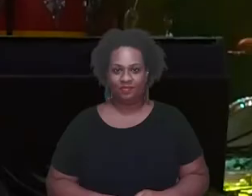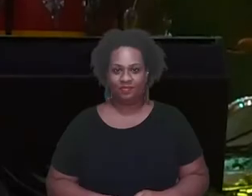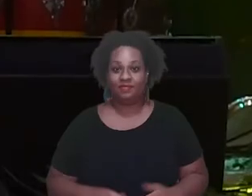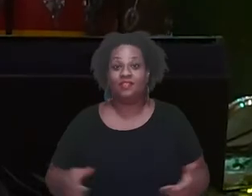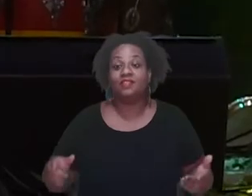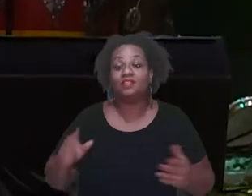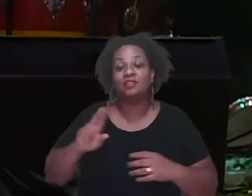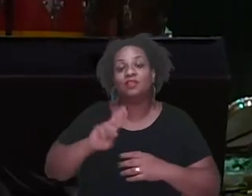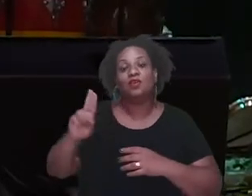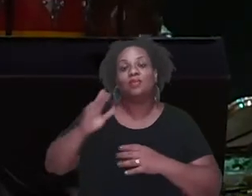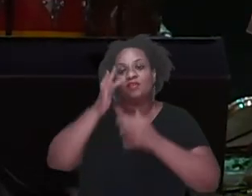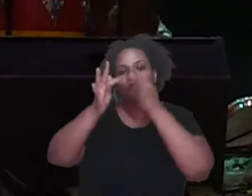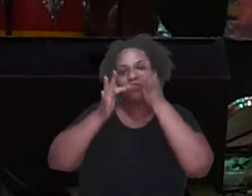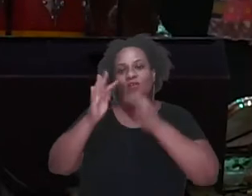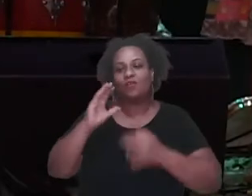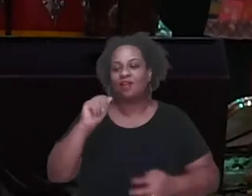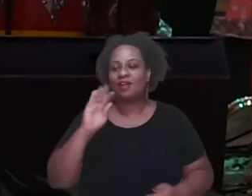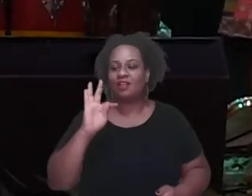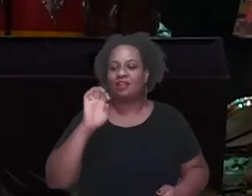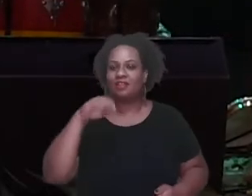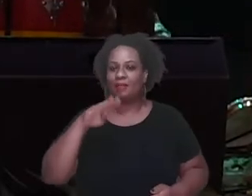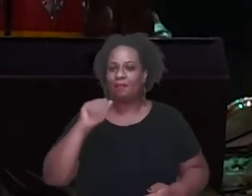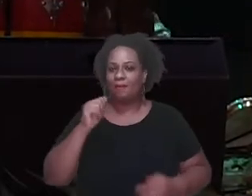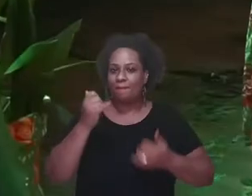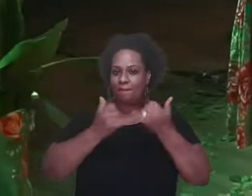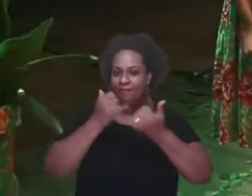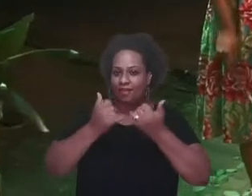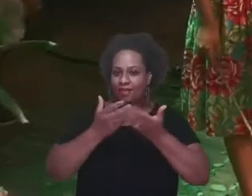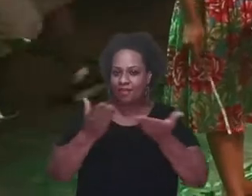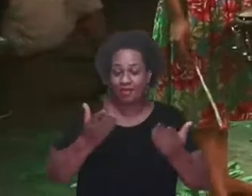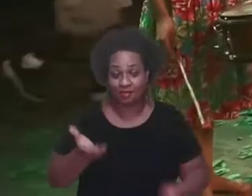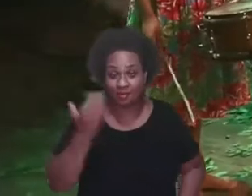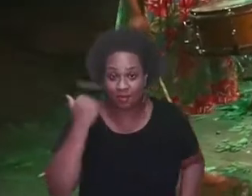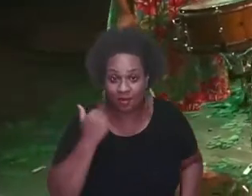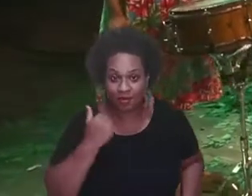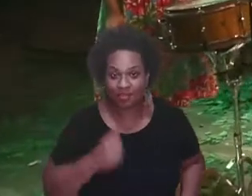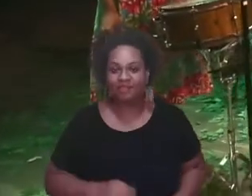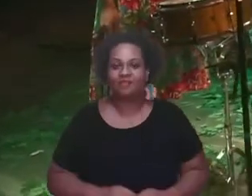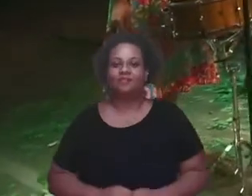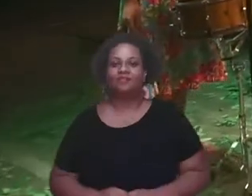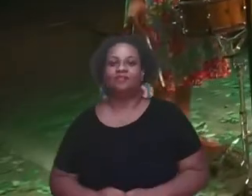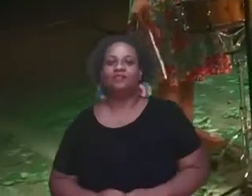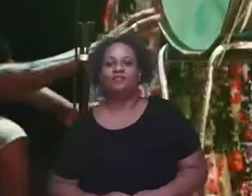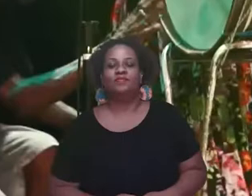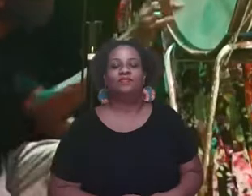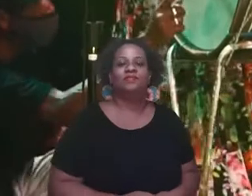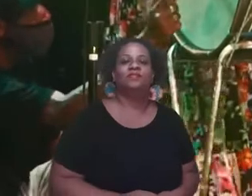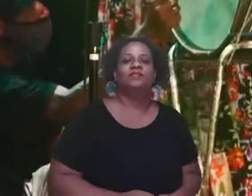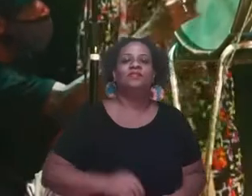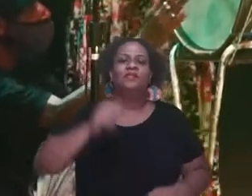e isso é pro de catemba fazendo a brincadeira para vocês e vamos embora me